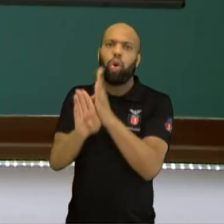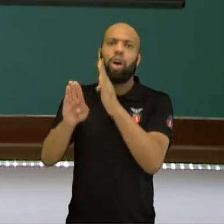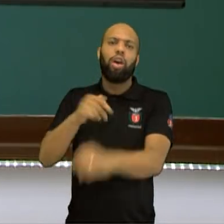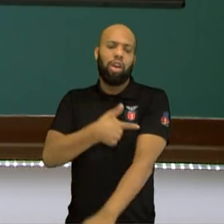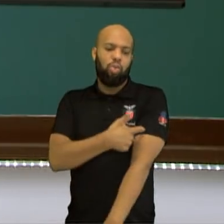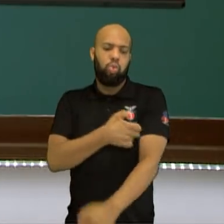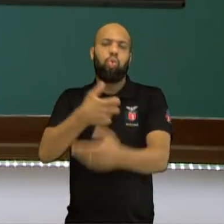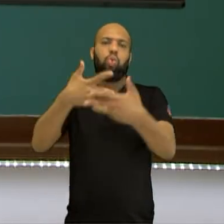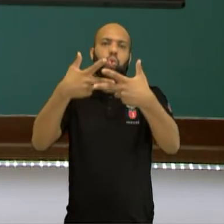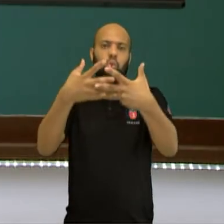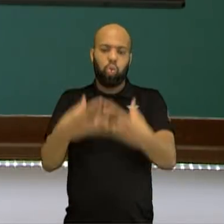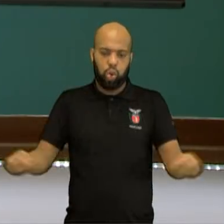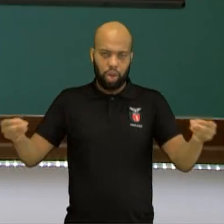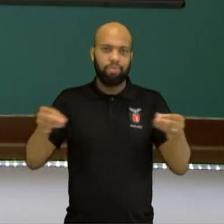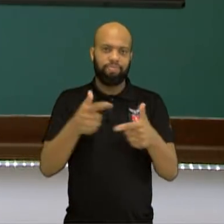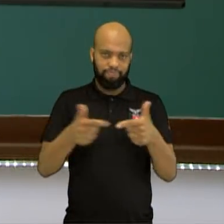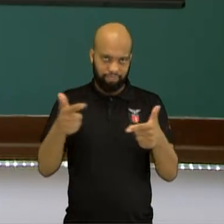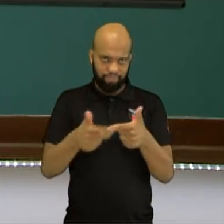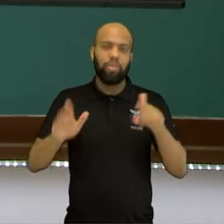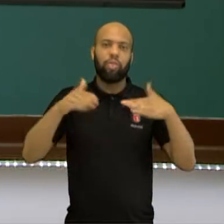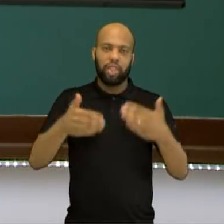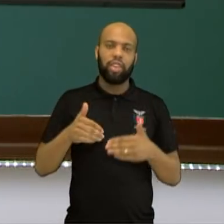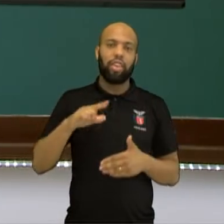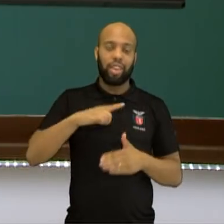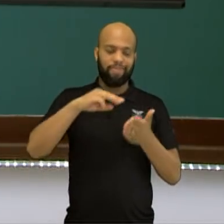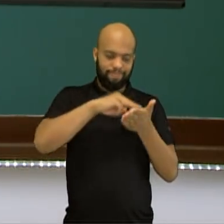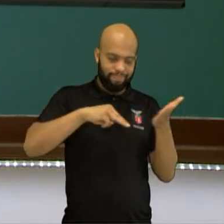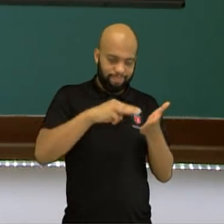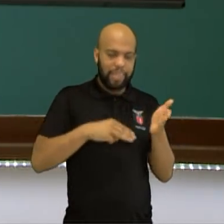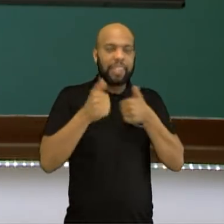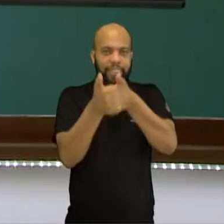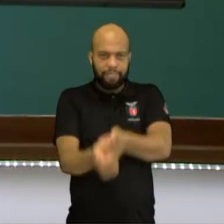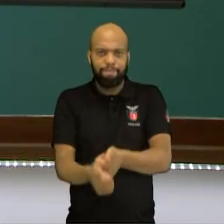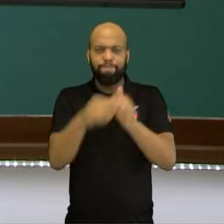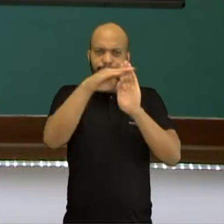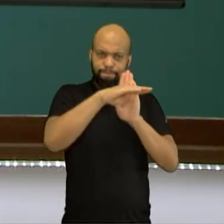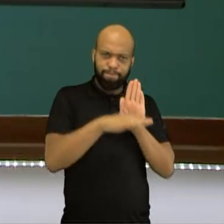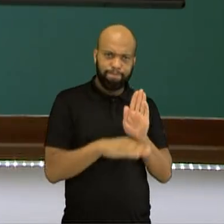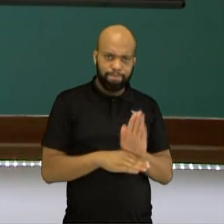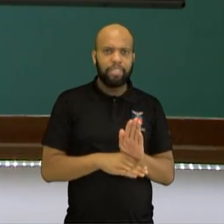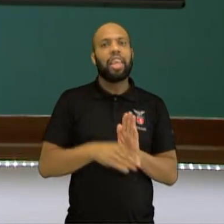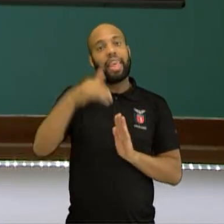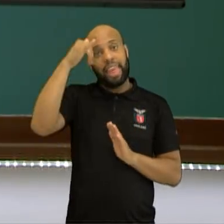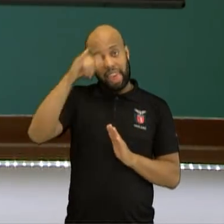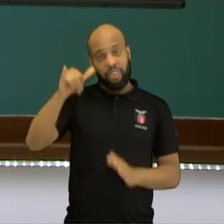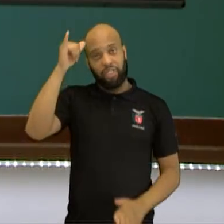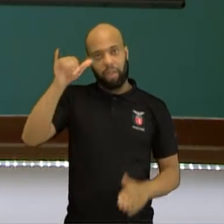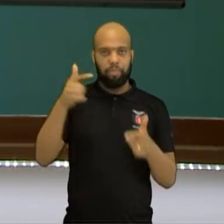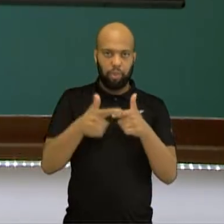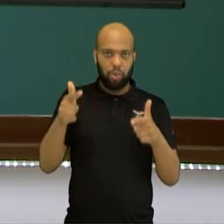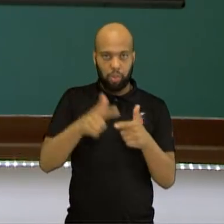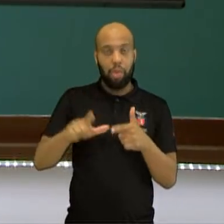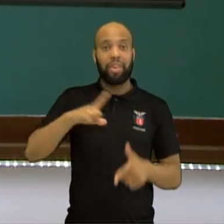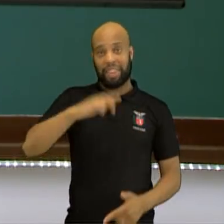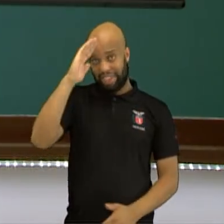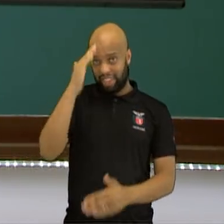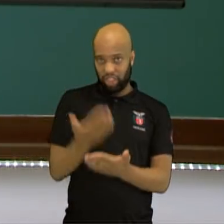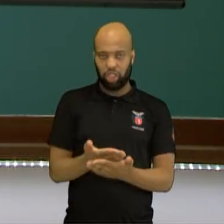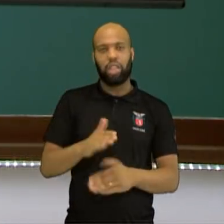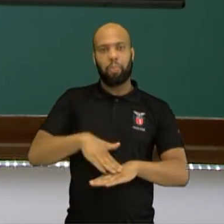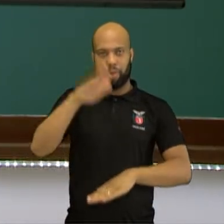doença. E assim é seguido um método bastante rigoroso para que isso tenha o maior rigor, a maior